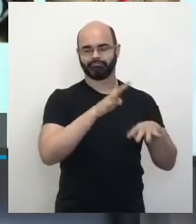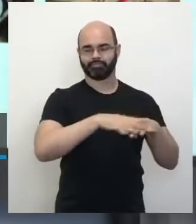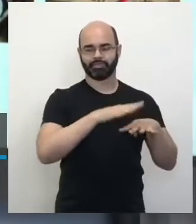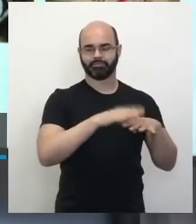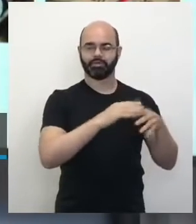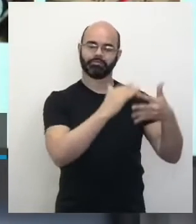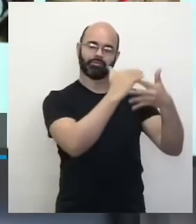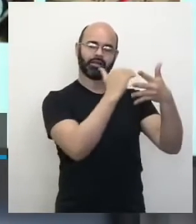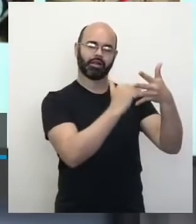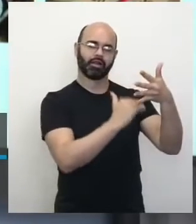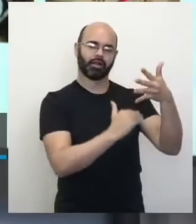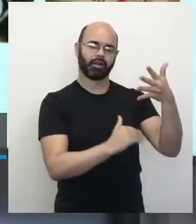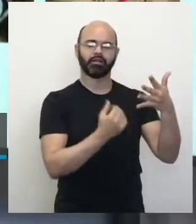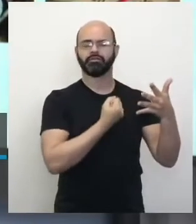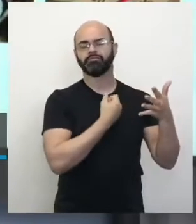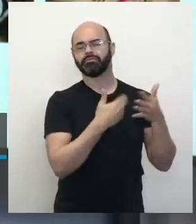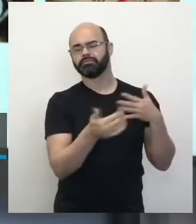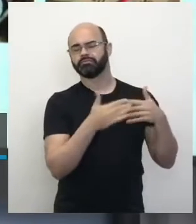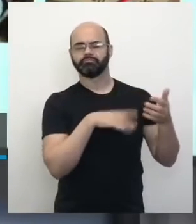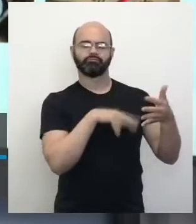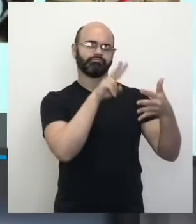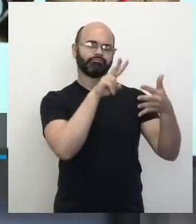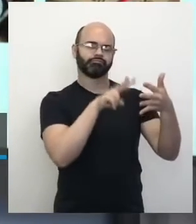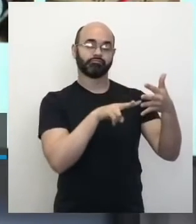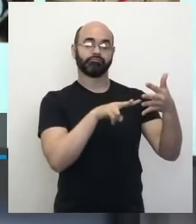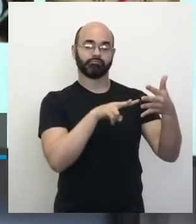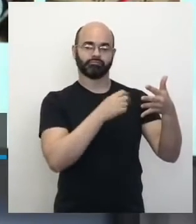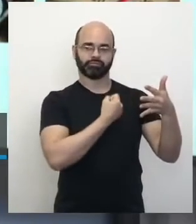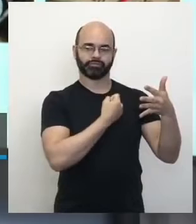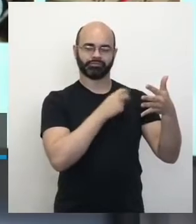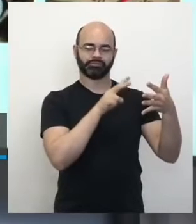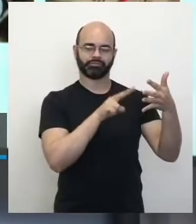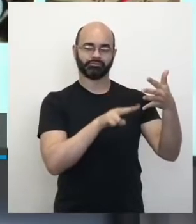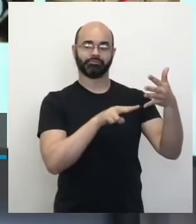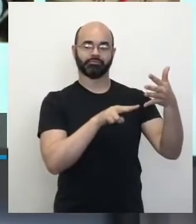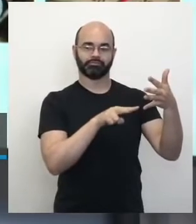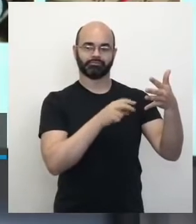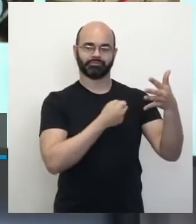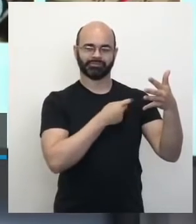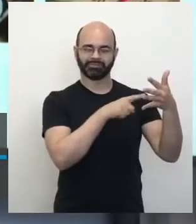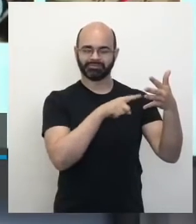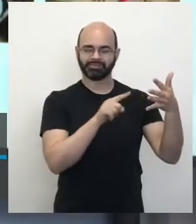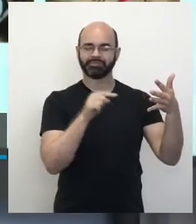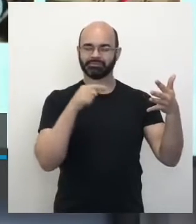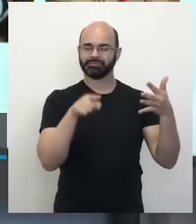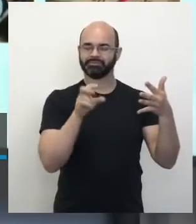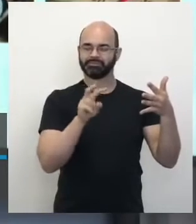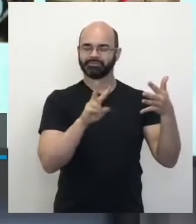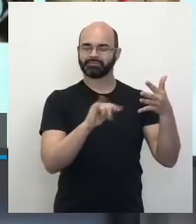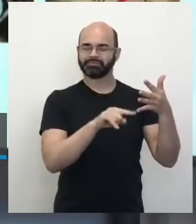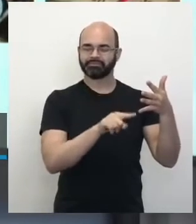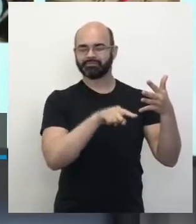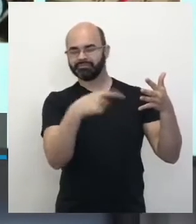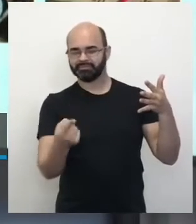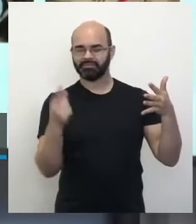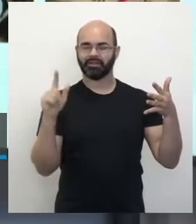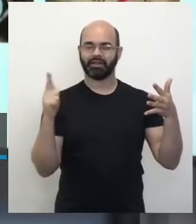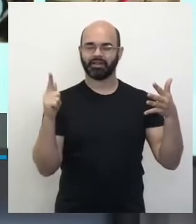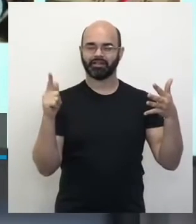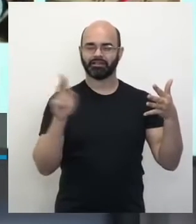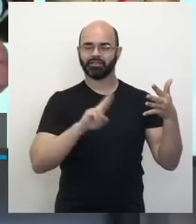número ali, um valor numérico, você pode ter certeza que na grande maioria das vezes, logo em seguida, vai estar o nome da